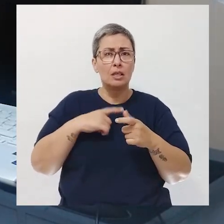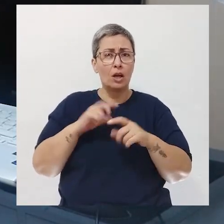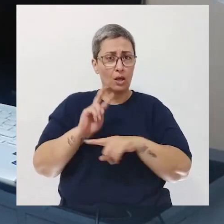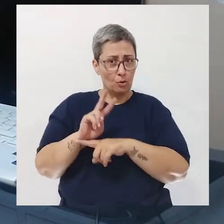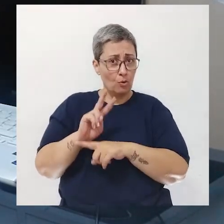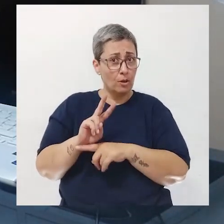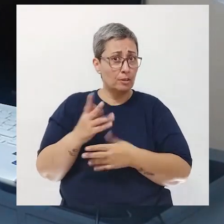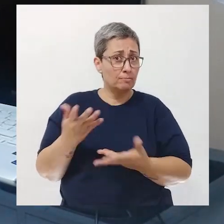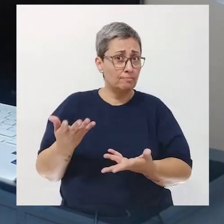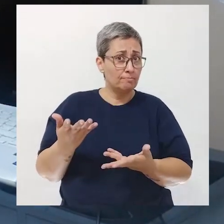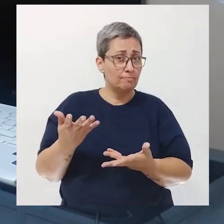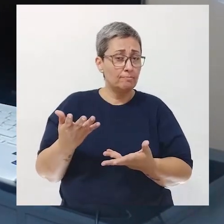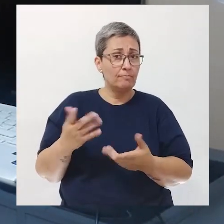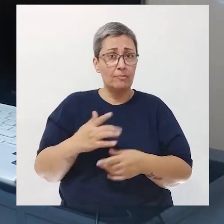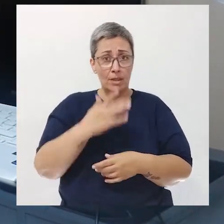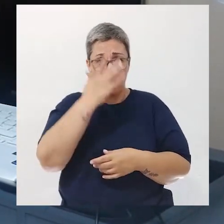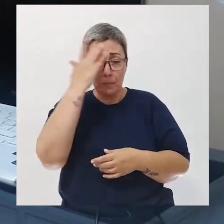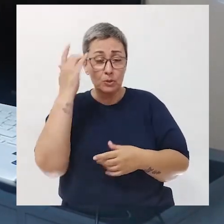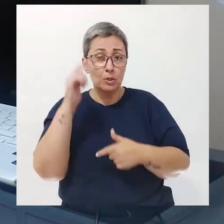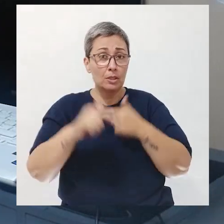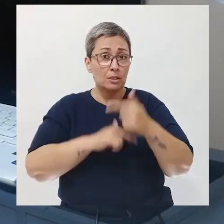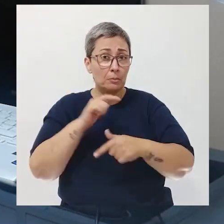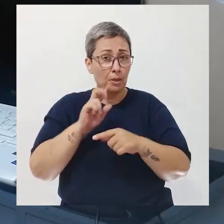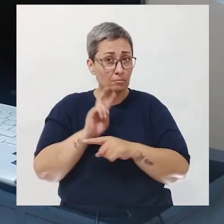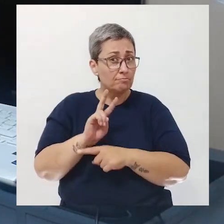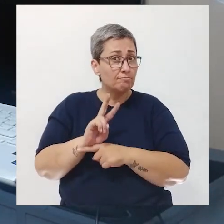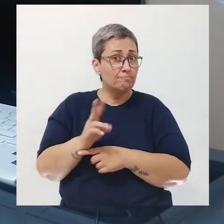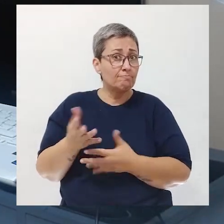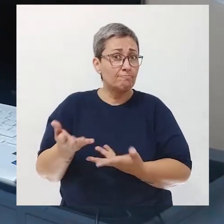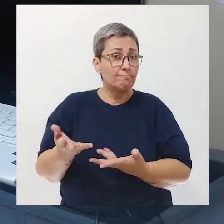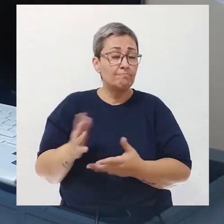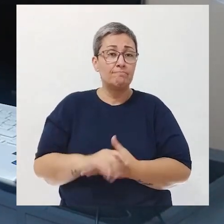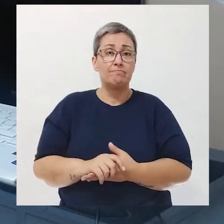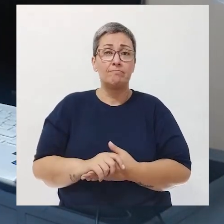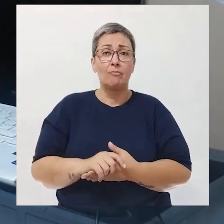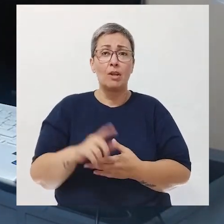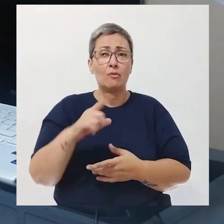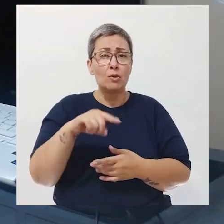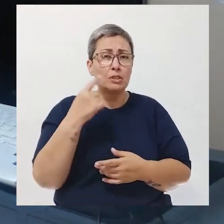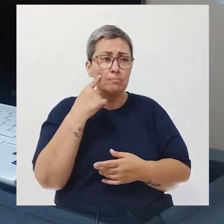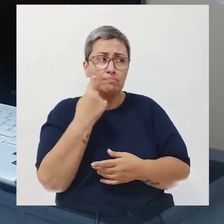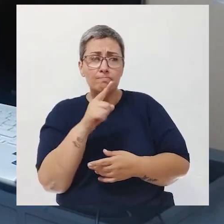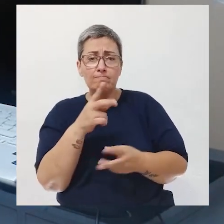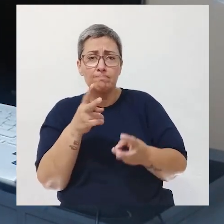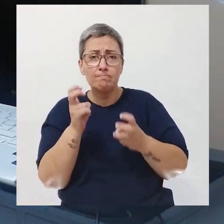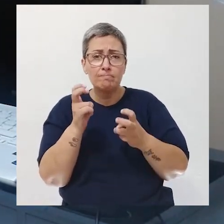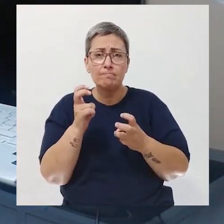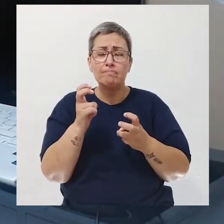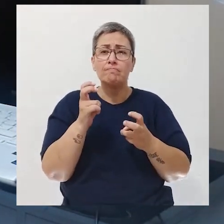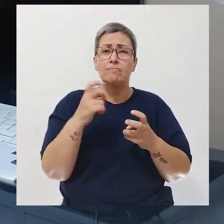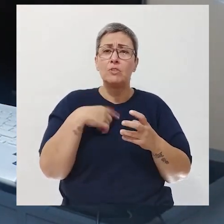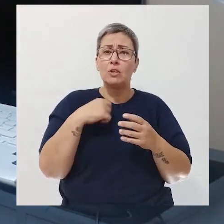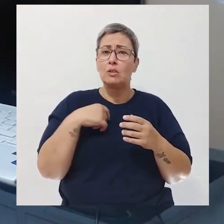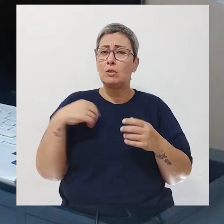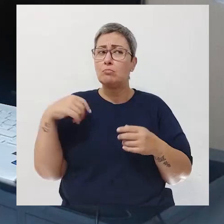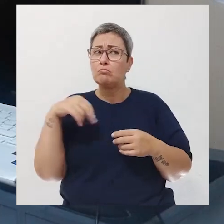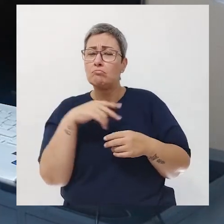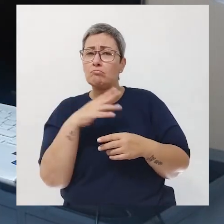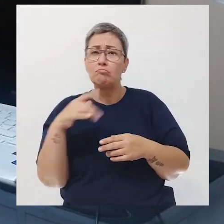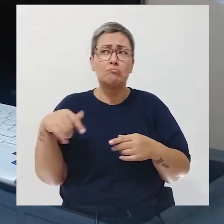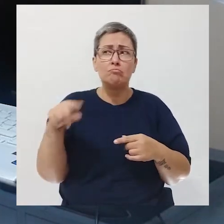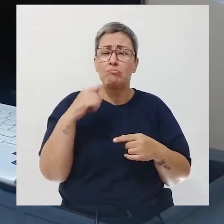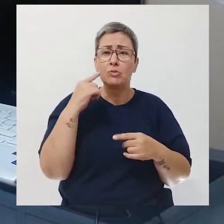se cuidando? As pessoas do seu trabalho estão se cuidando? Você tem visto por aí, por onde